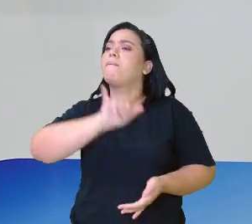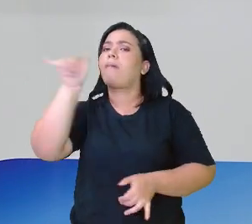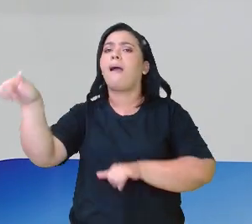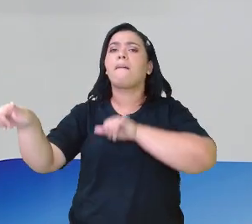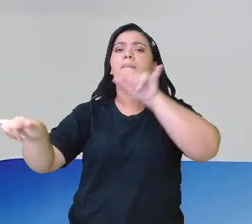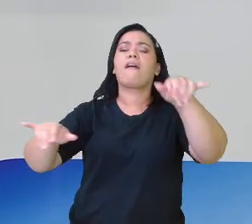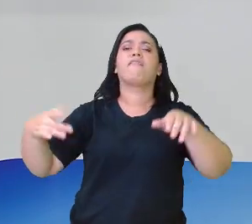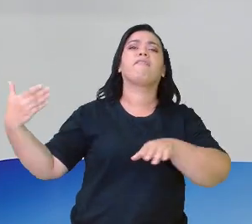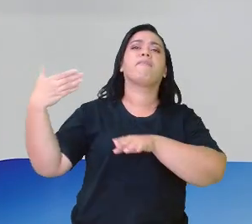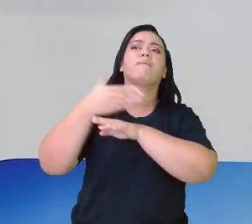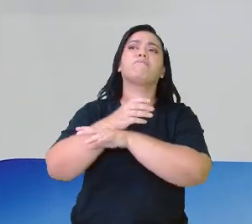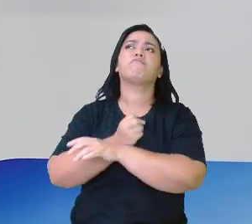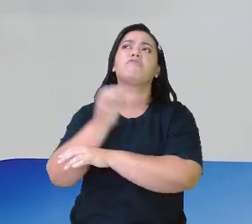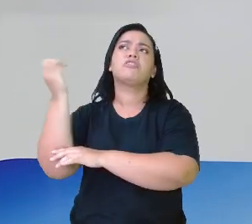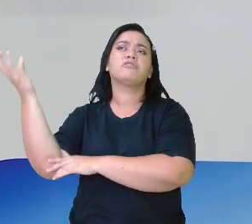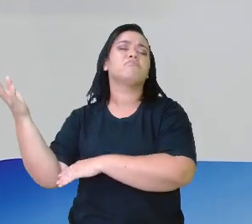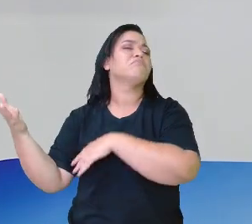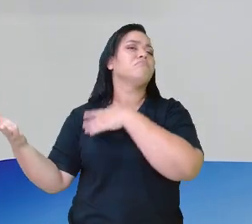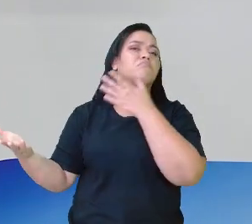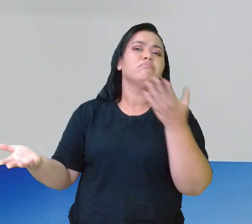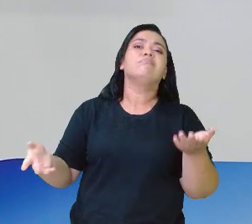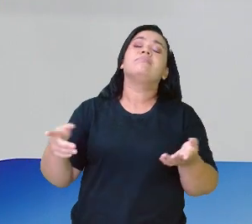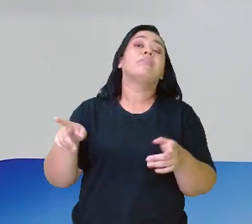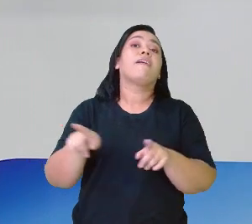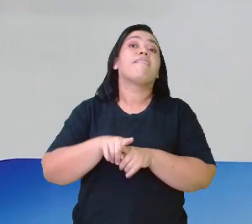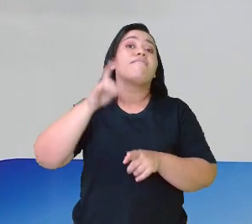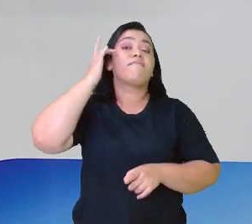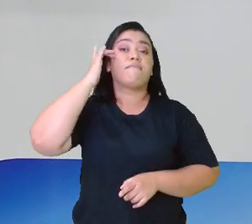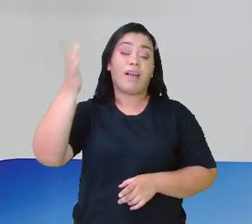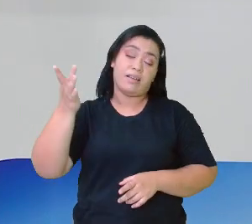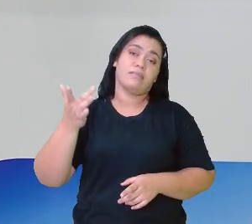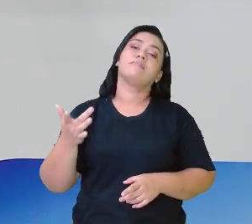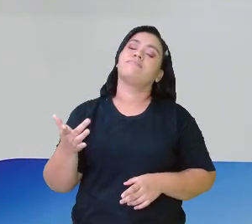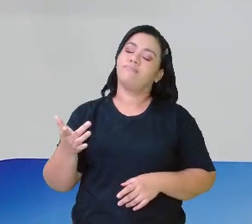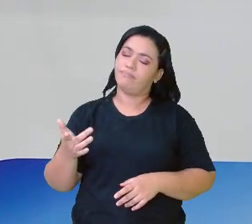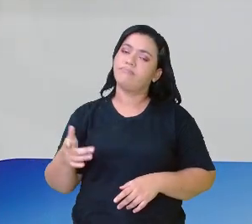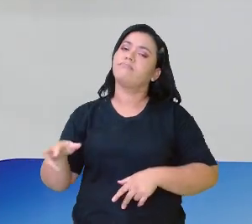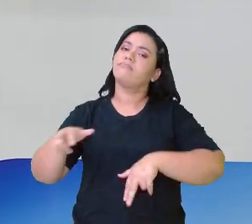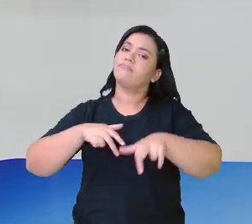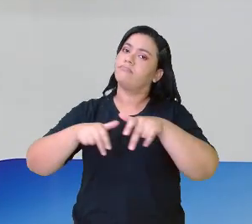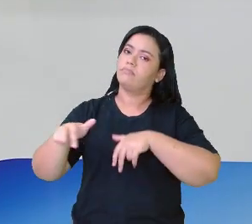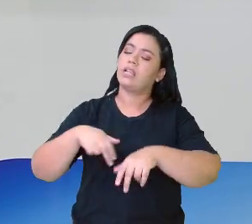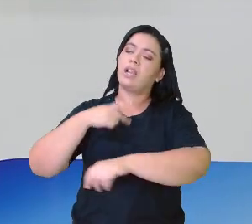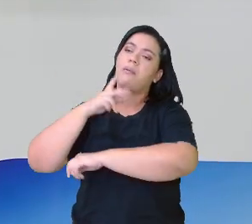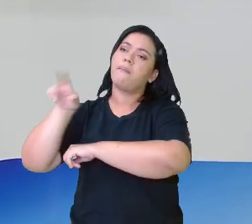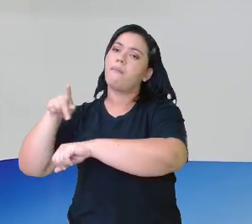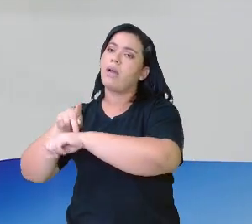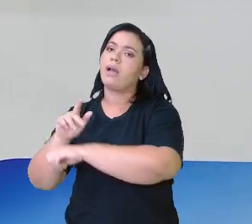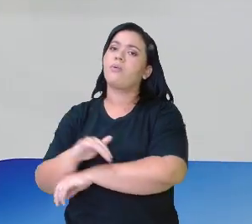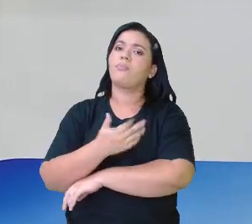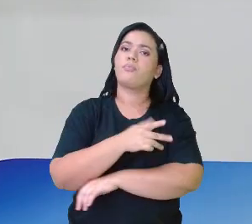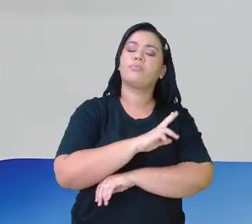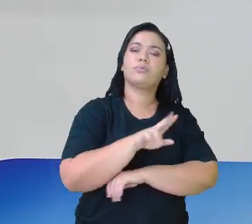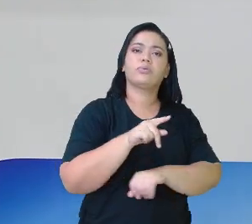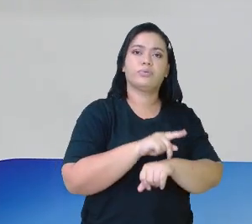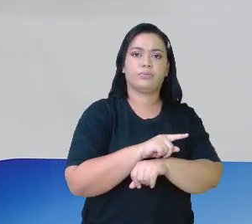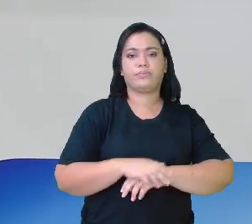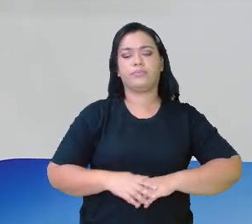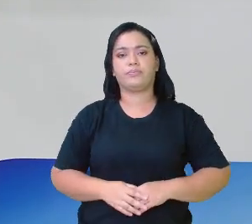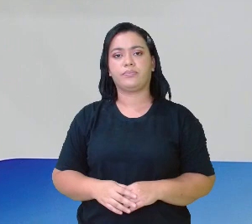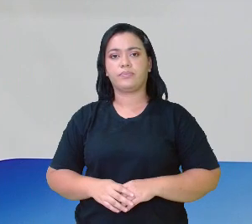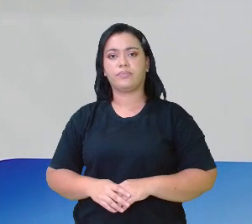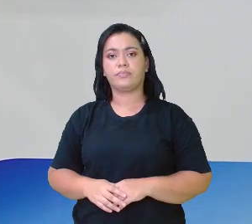estão com a facilidade de se locomover, né, de um espaço, de um país para o outro, de um continente para o